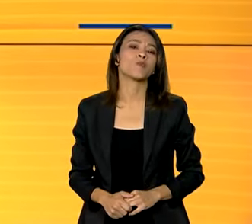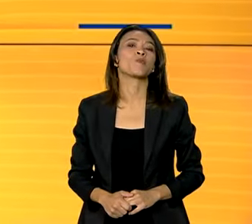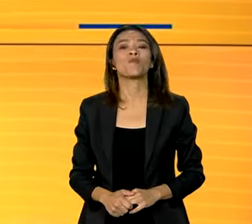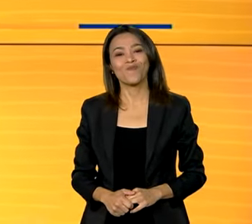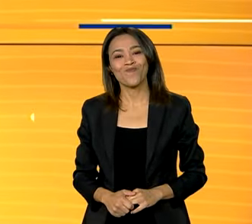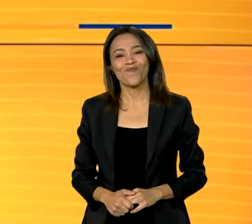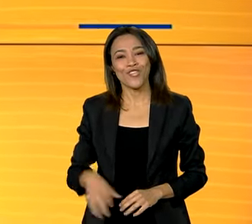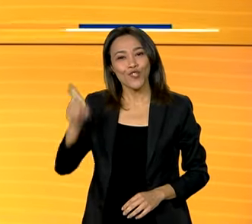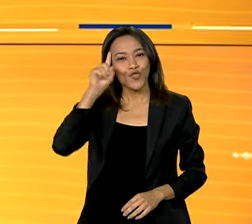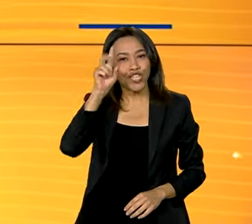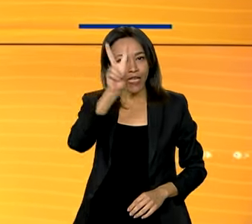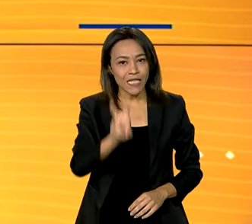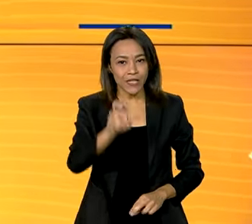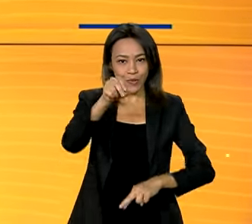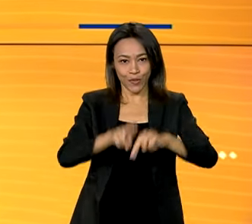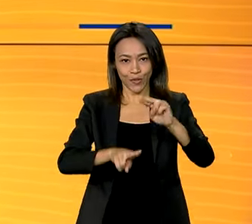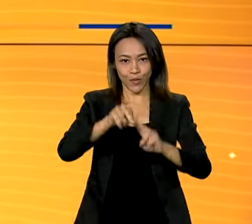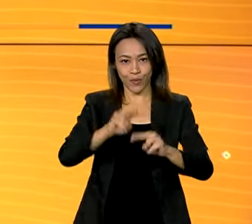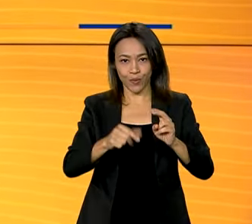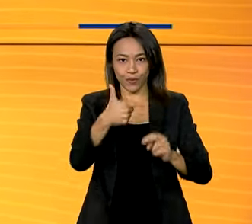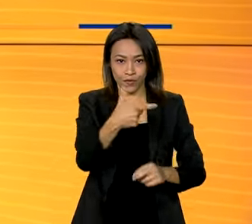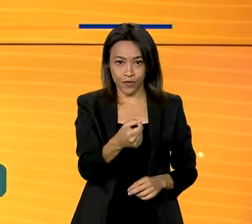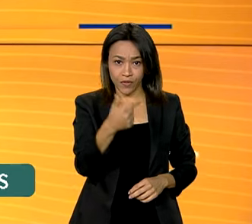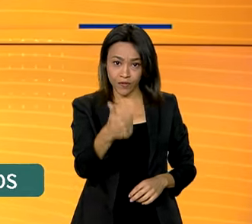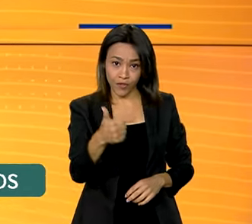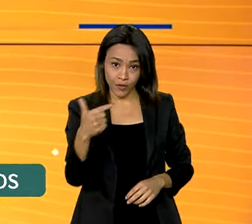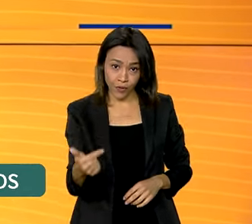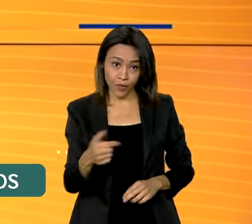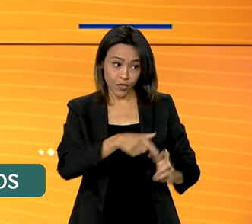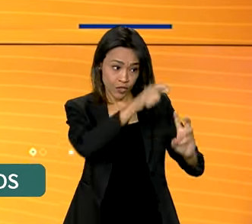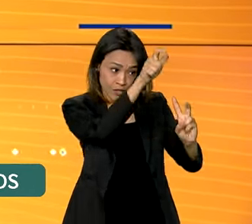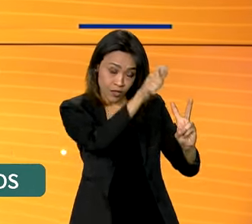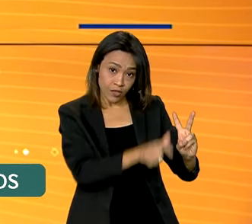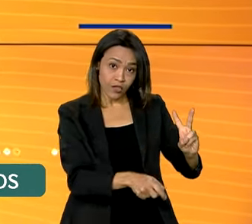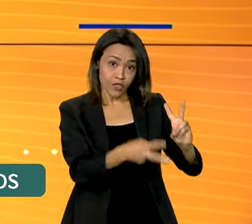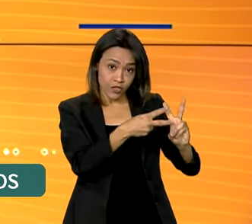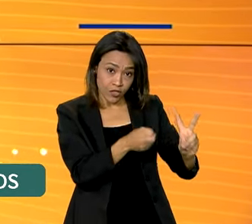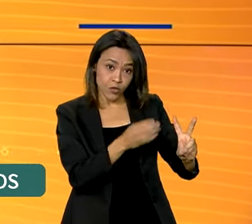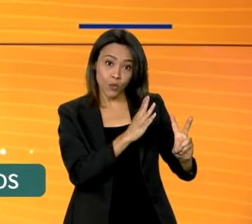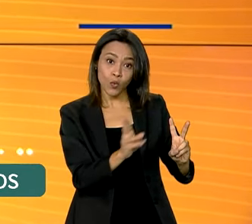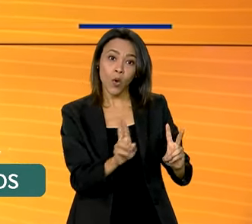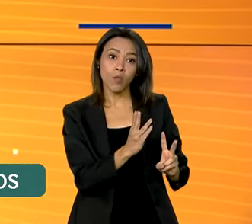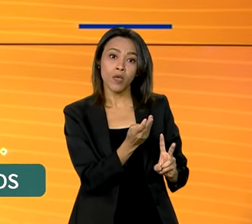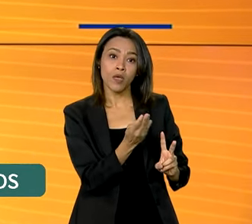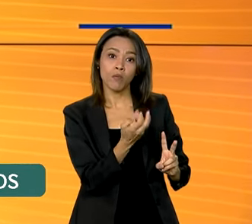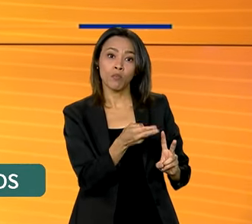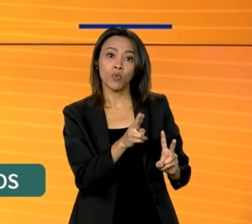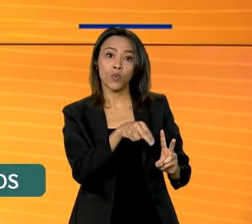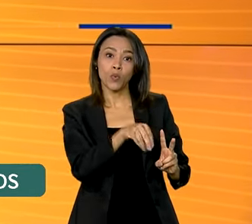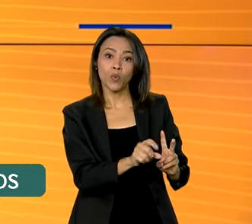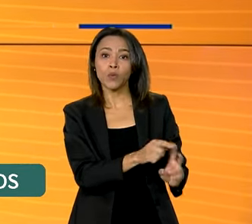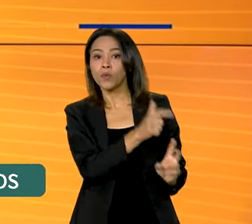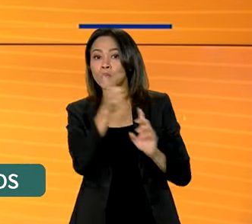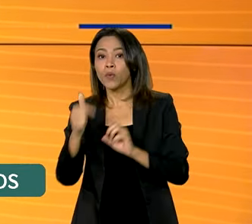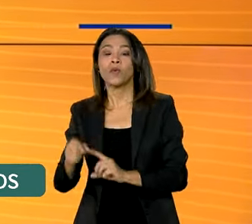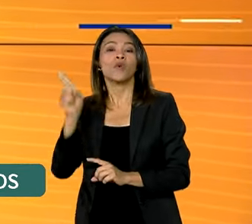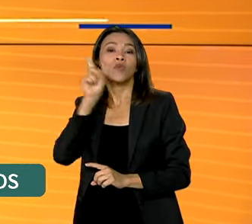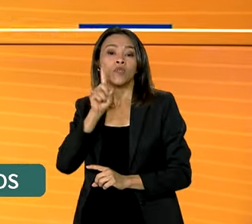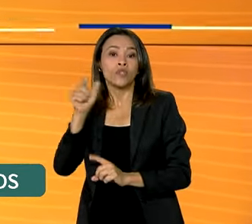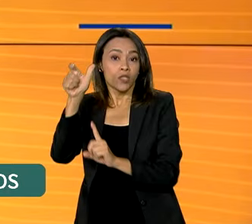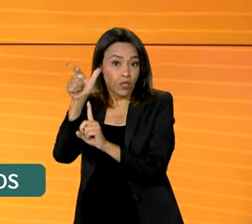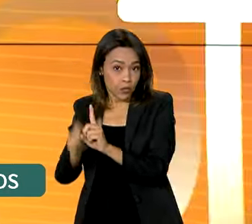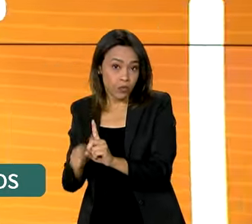E no dia 5 de junho de 2022, o indigenista Bruno Pereira e o jornalista britânico Don Phillips